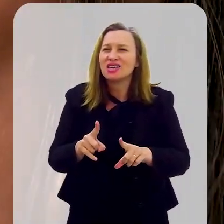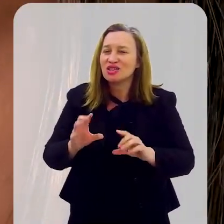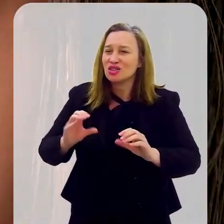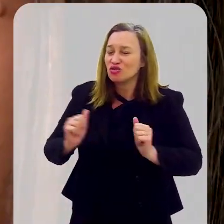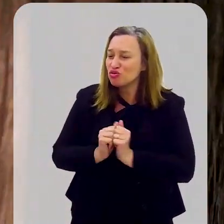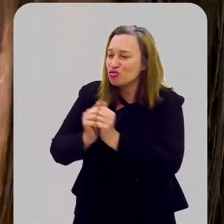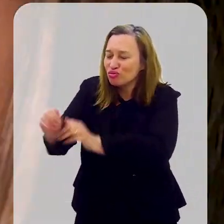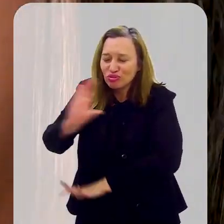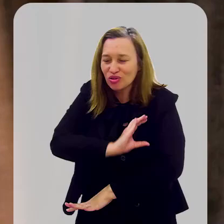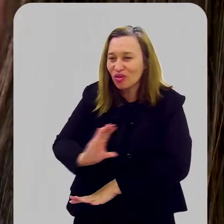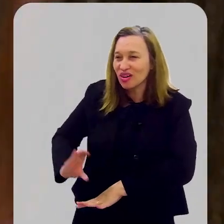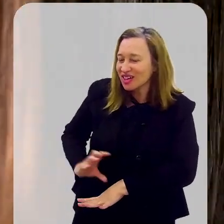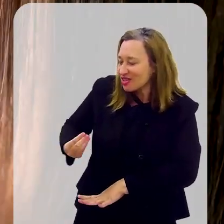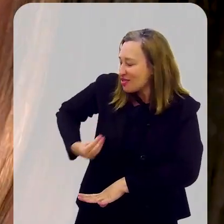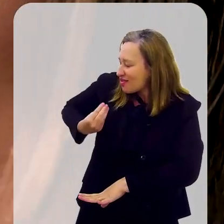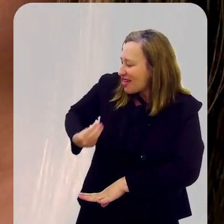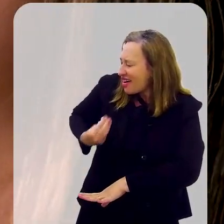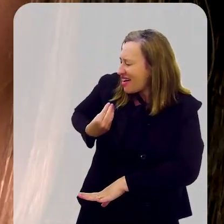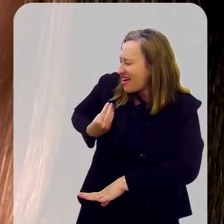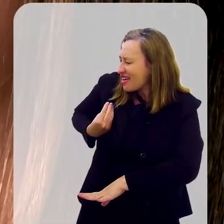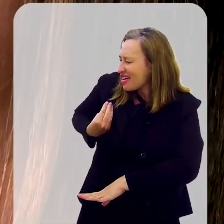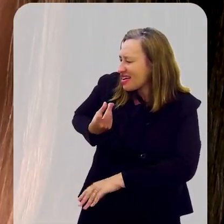Mas com Cristo